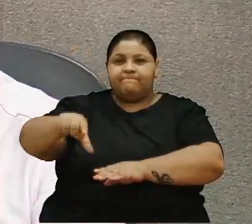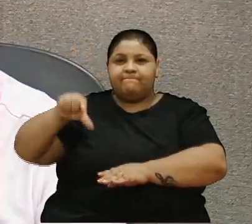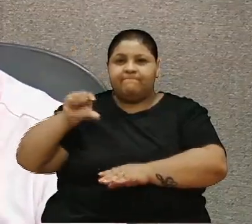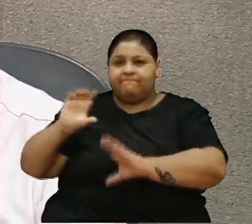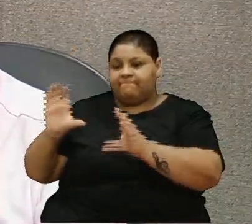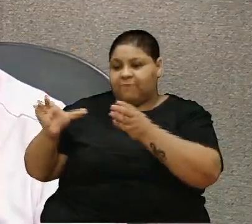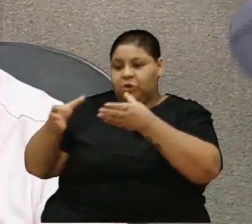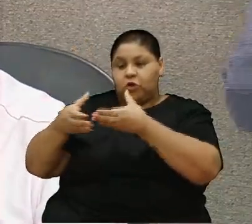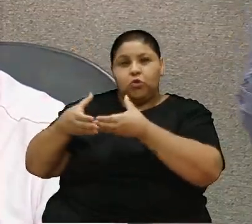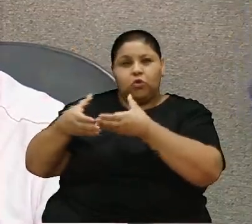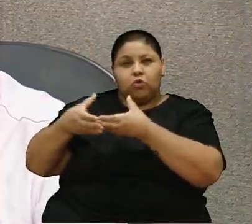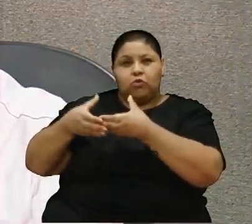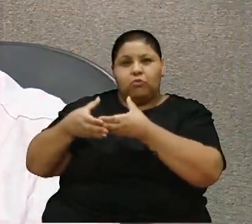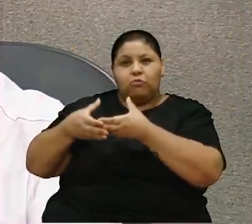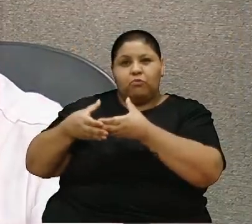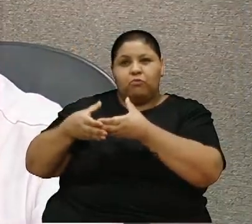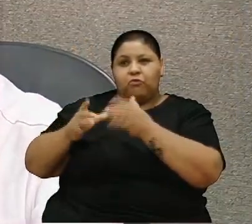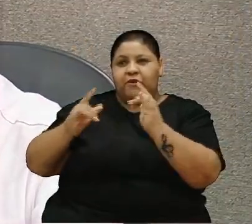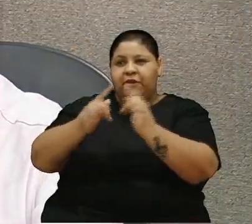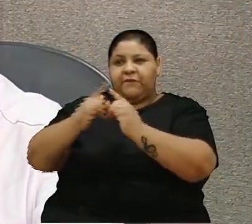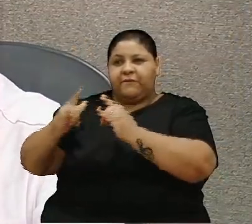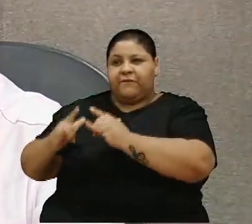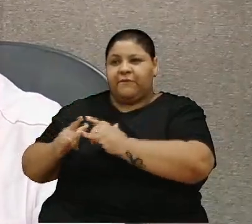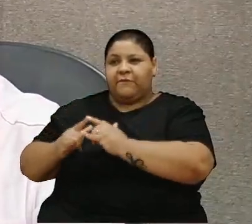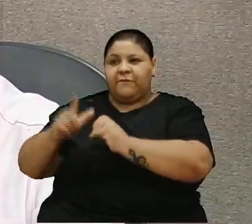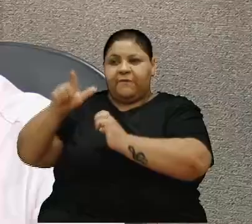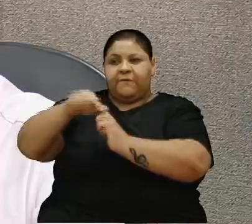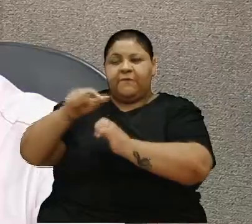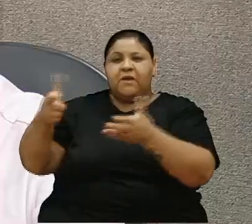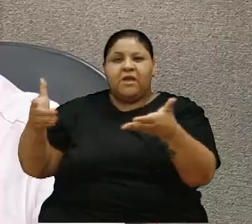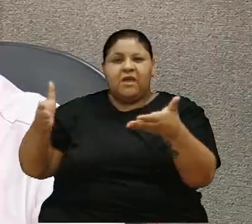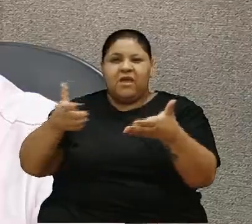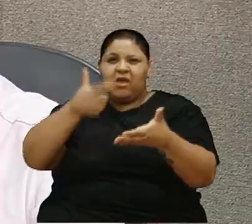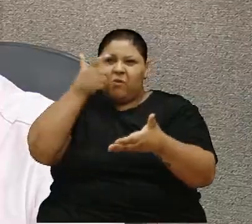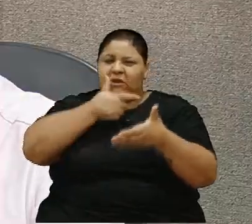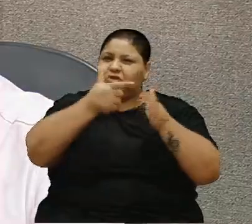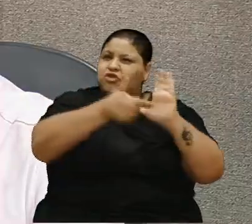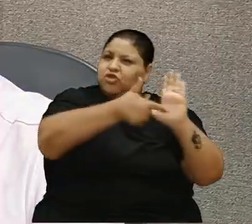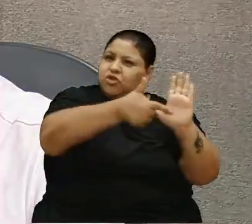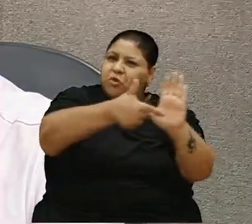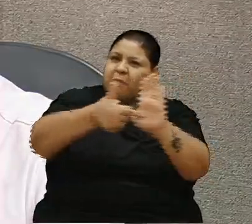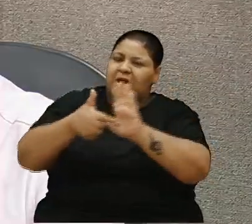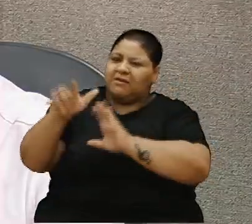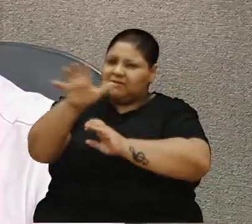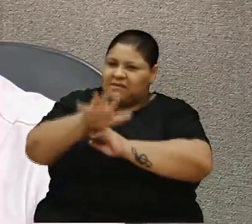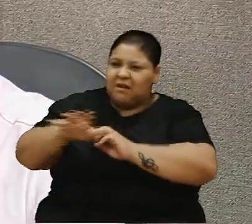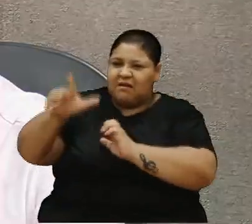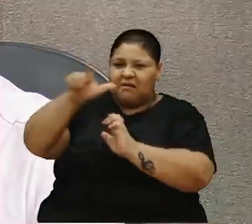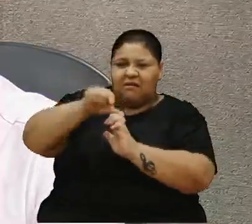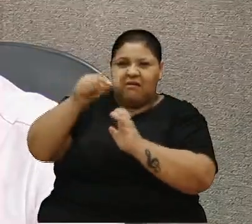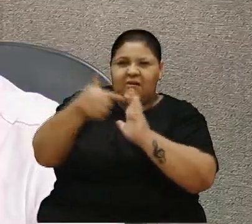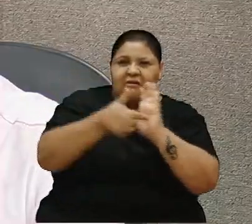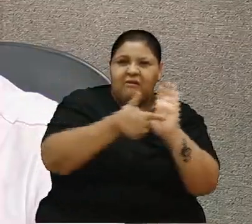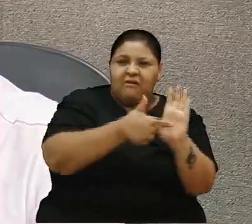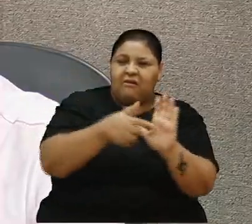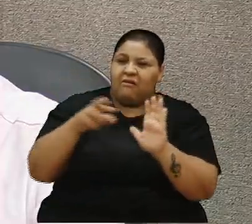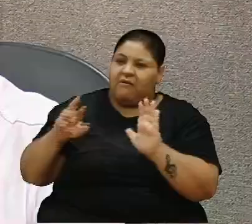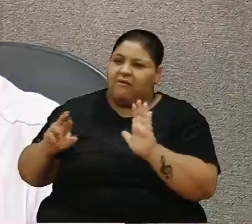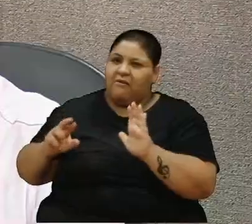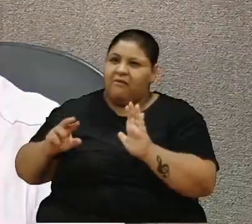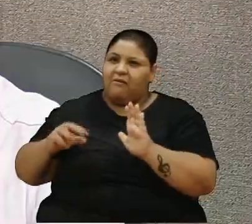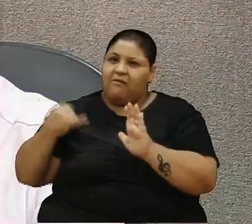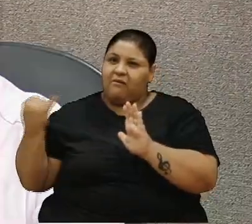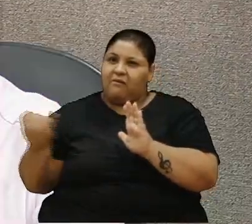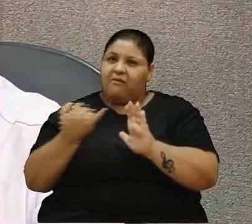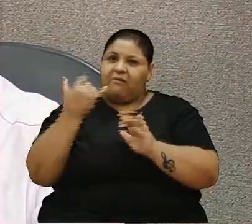entidade empresarial. Eu acho que reforça muito a visibilidade da entidade no cenário empresarial, mostra a relevância das pautas,